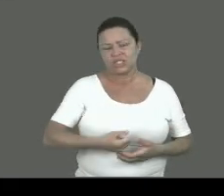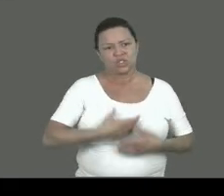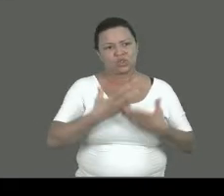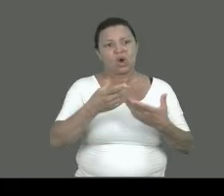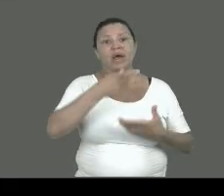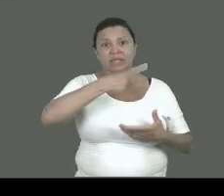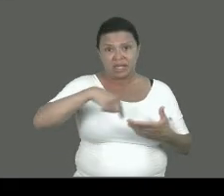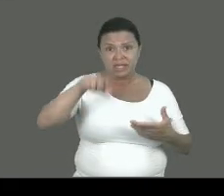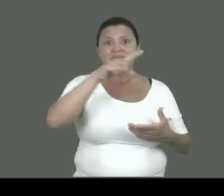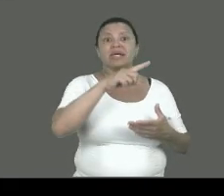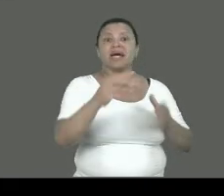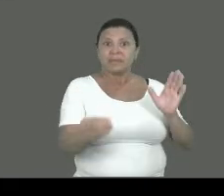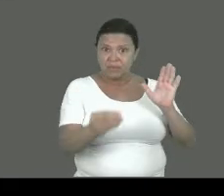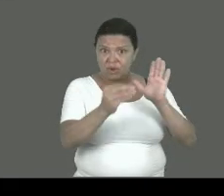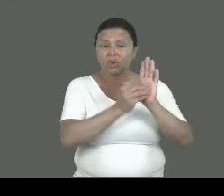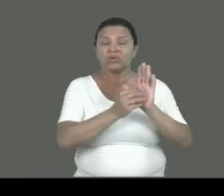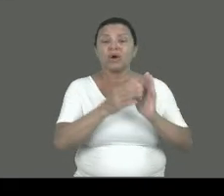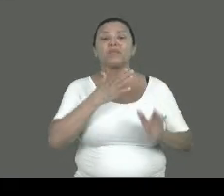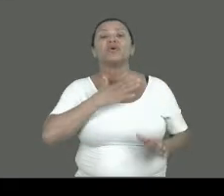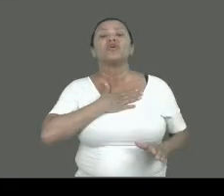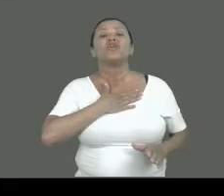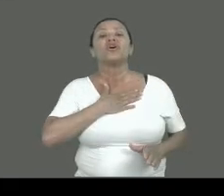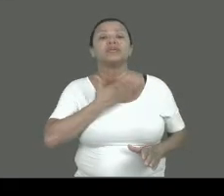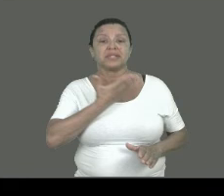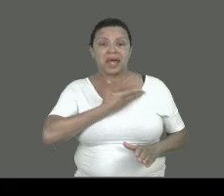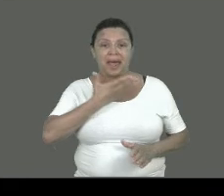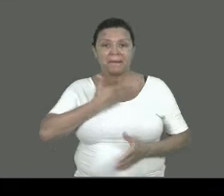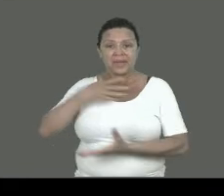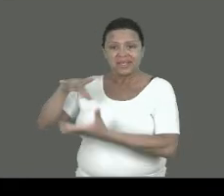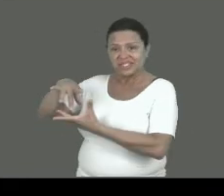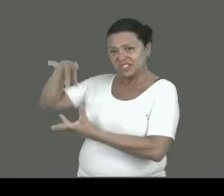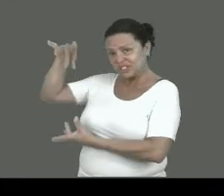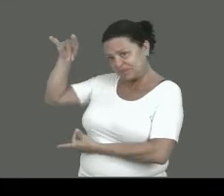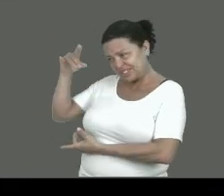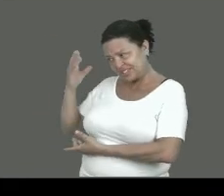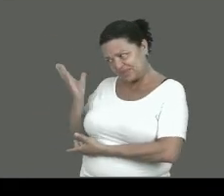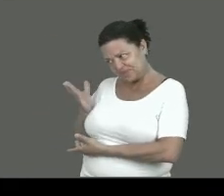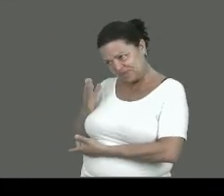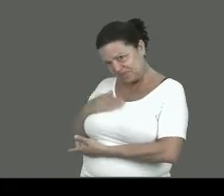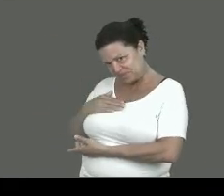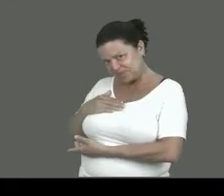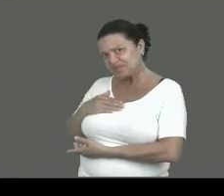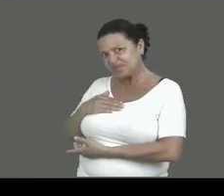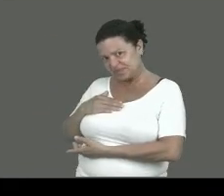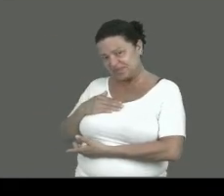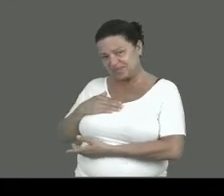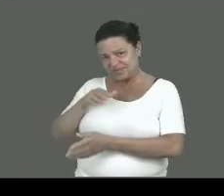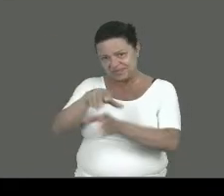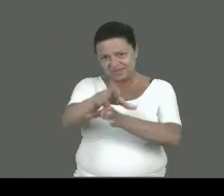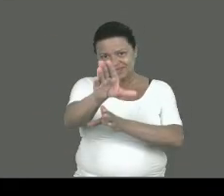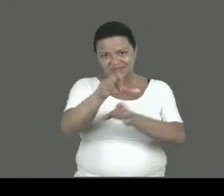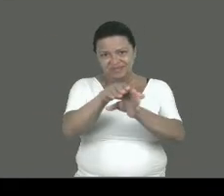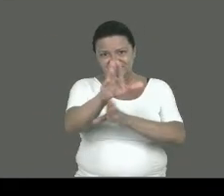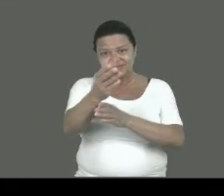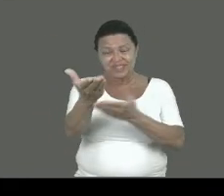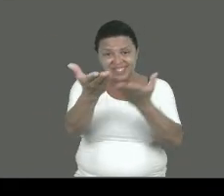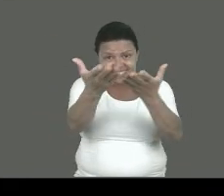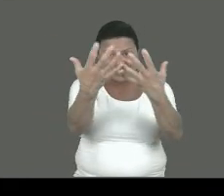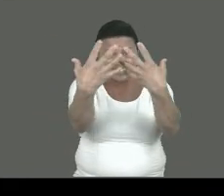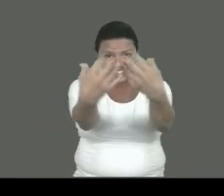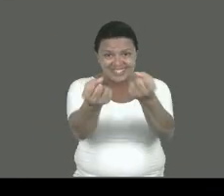nos é colocada ali pelo nosso amigo espiritual, não à toa, pelo conselho que recebemos daqueles que